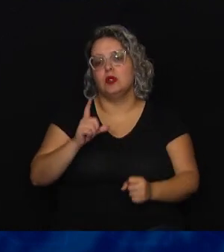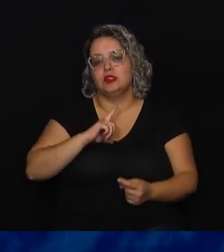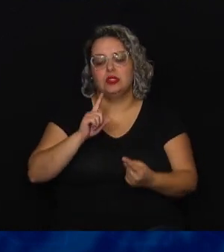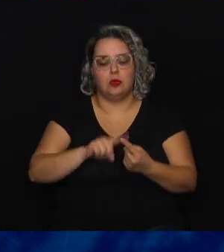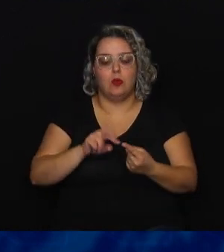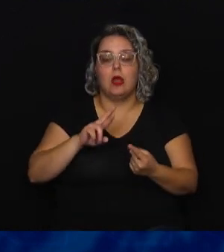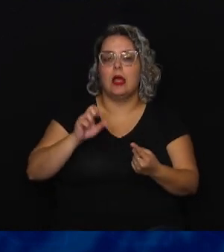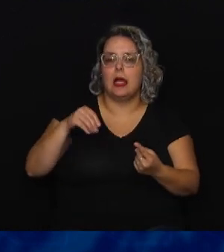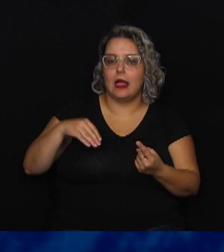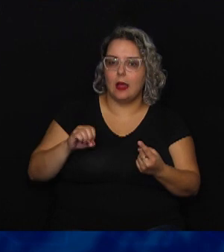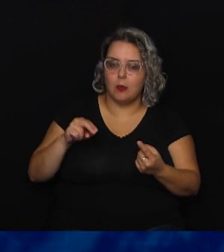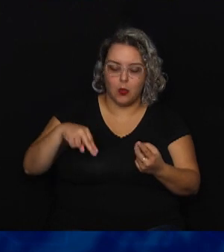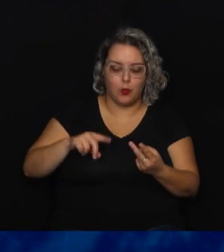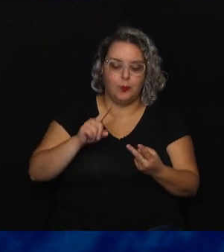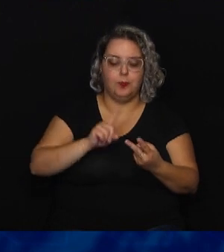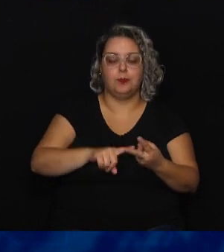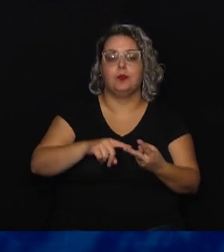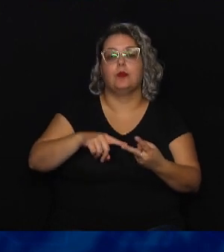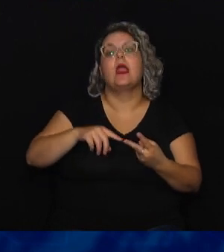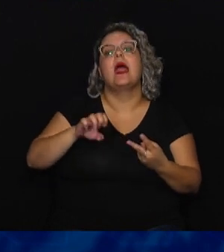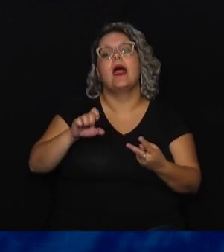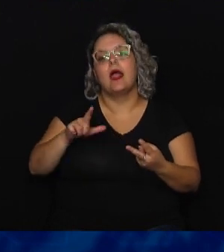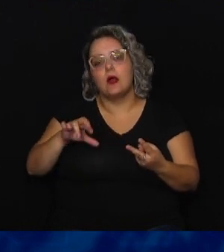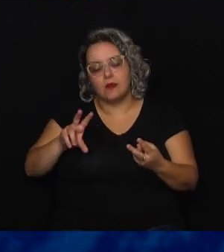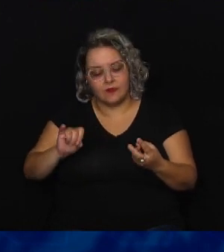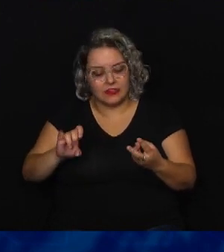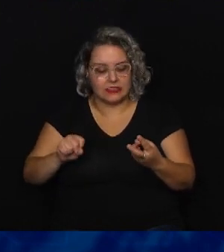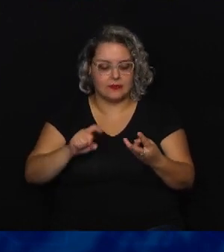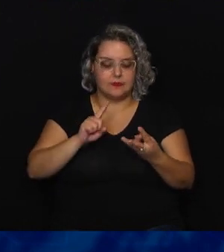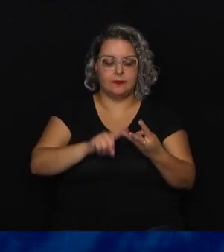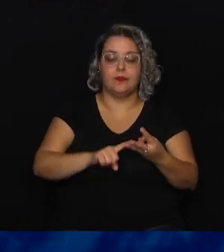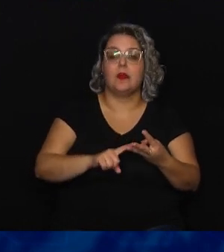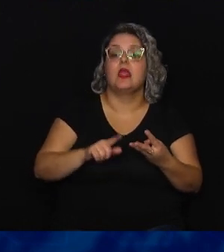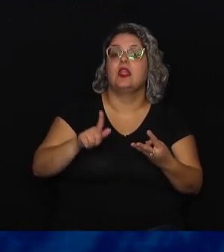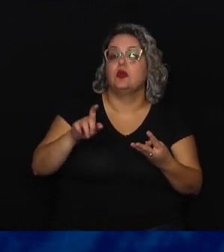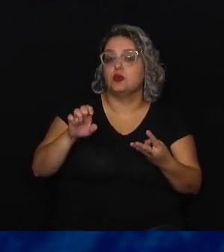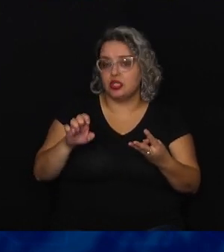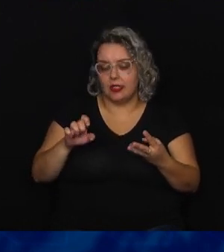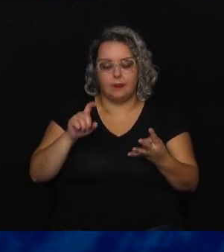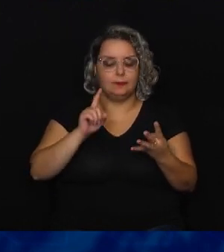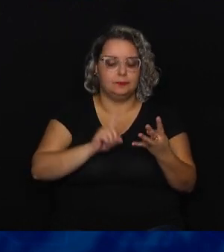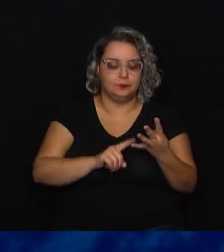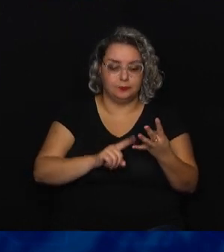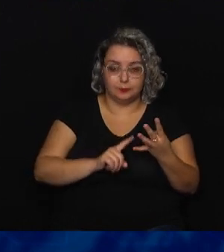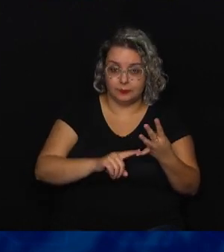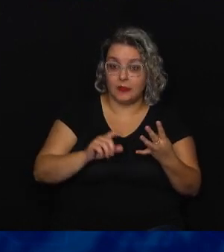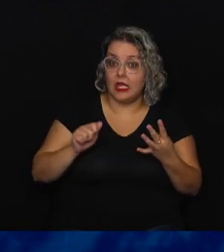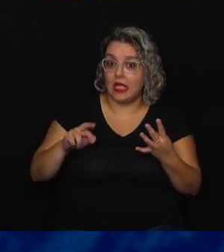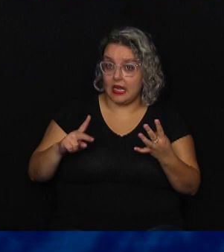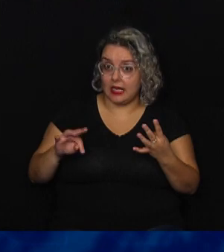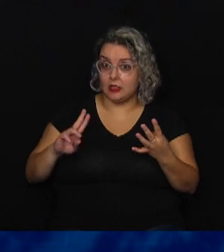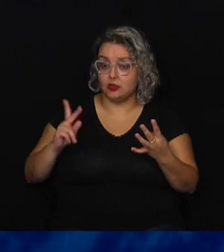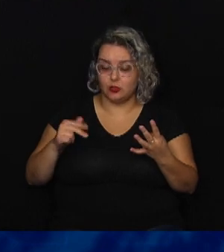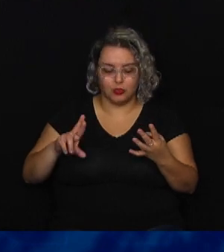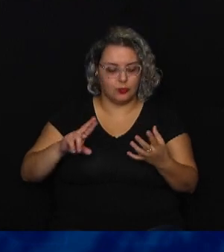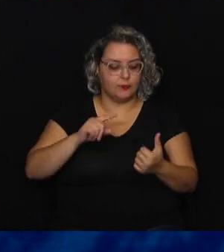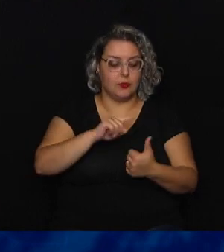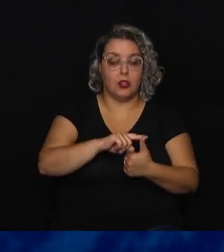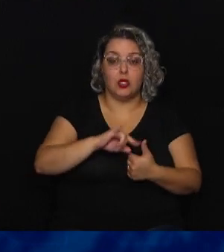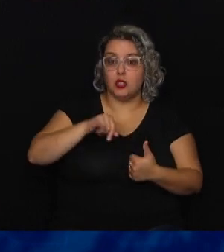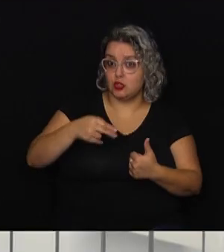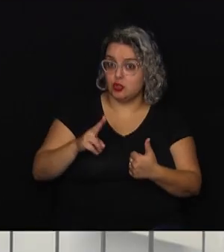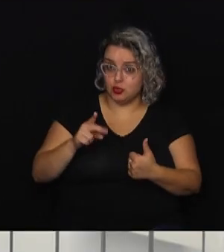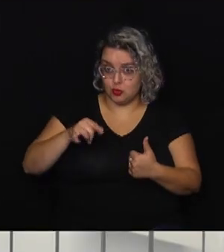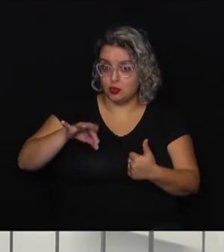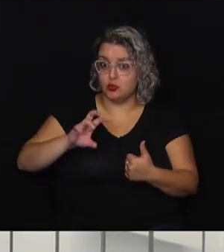Ramon Carvalho, com o meia Elvis, com o atacante Gé. Lateral esquerdo Arthur e o meio-campo Júnior Tavares, que